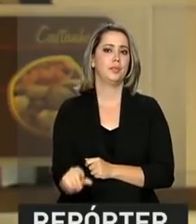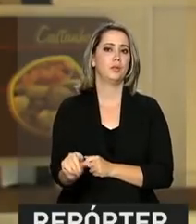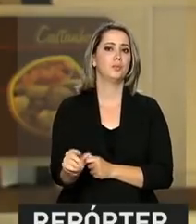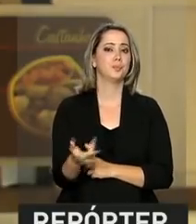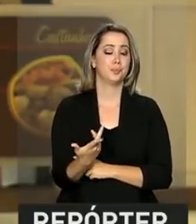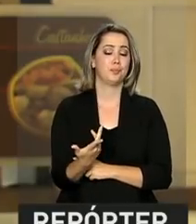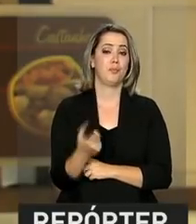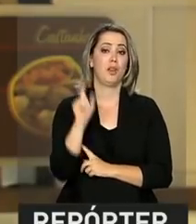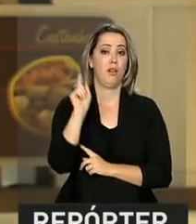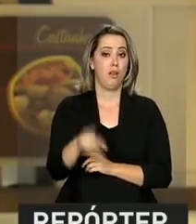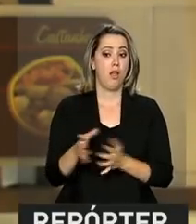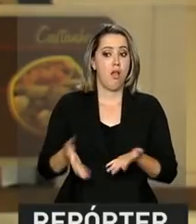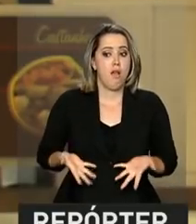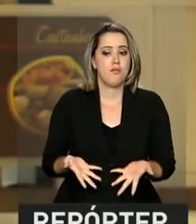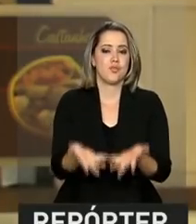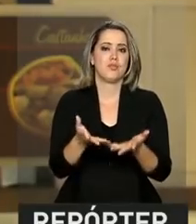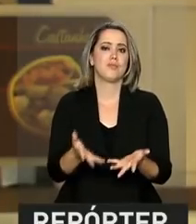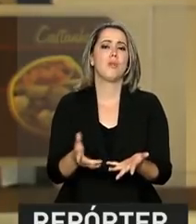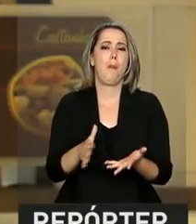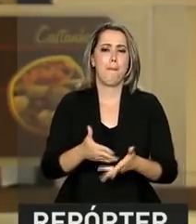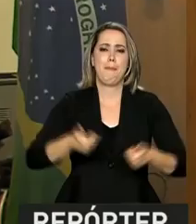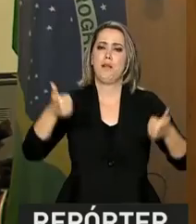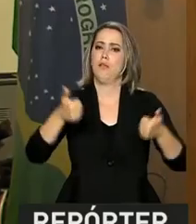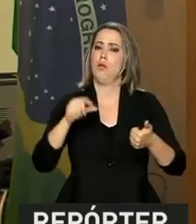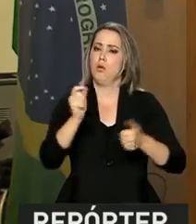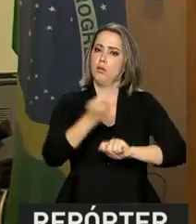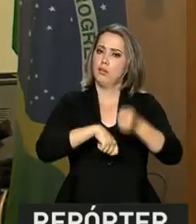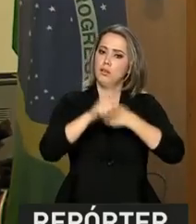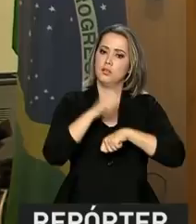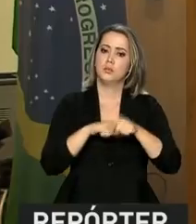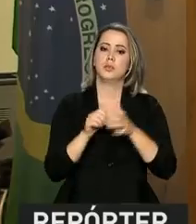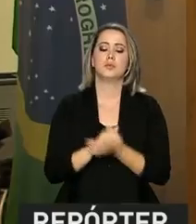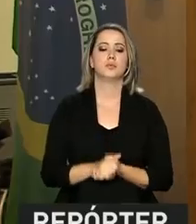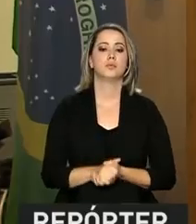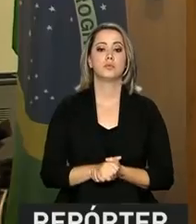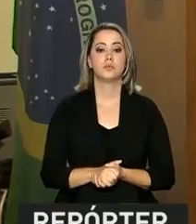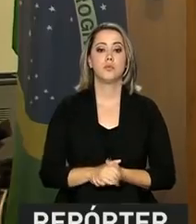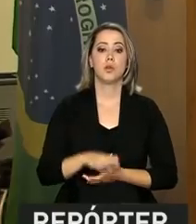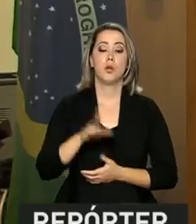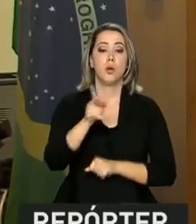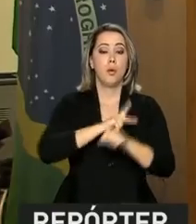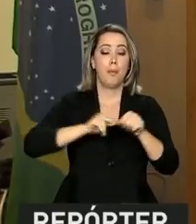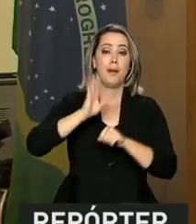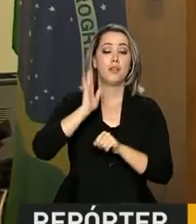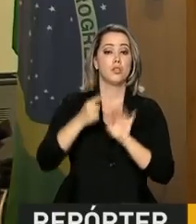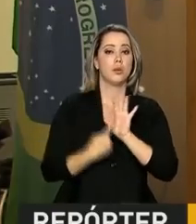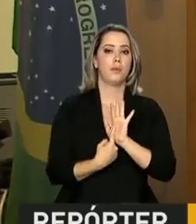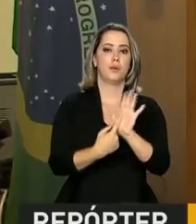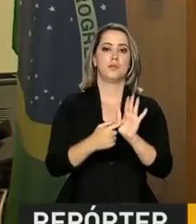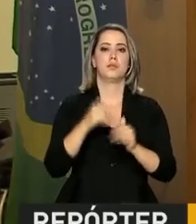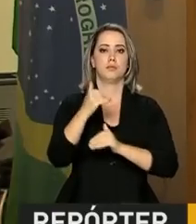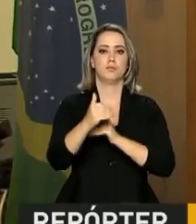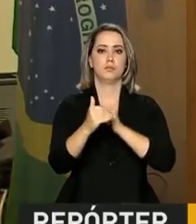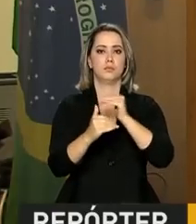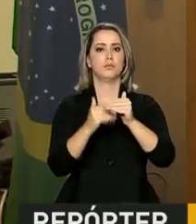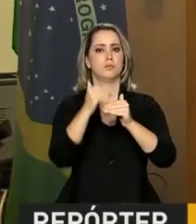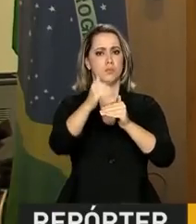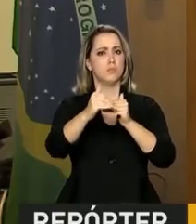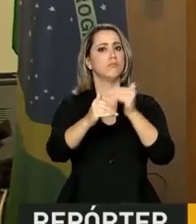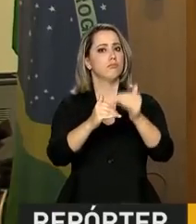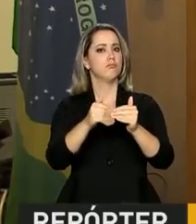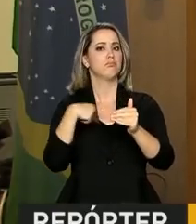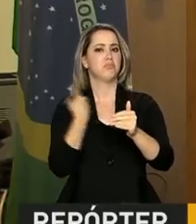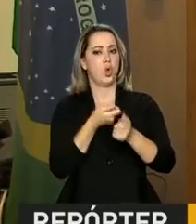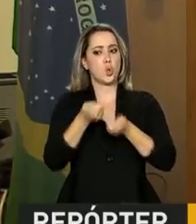parcela. É uma injeção de ânimo na economia. A economia já dá sinais, o país já dá sinais de crescimento, né? Conseguimos